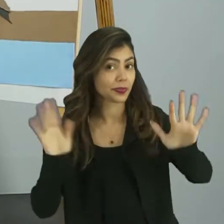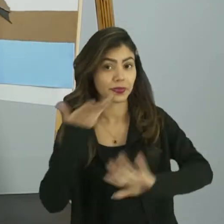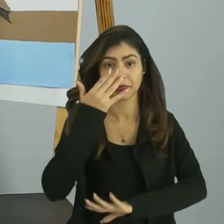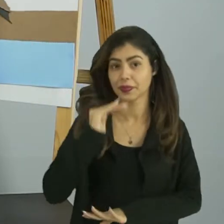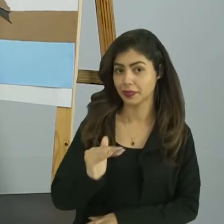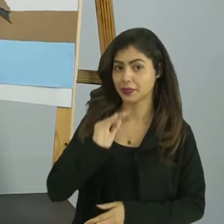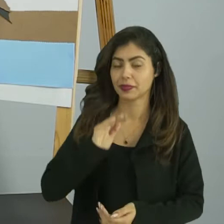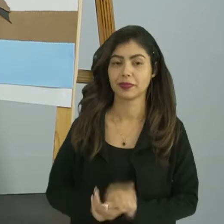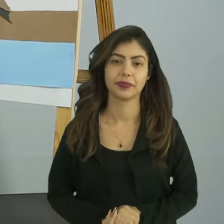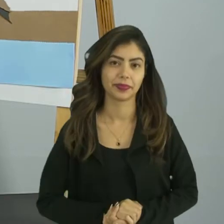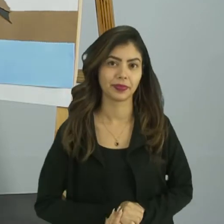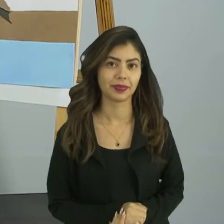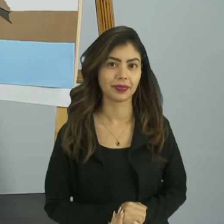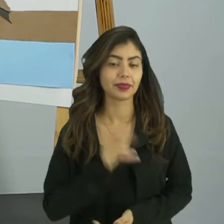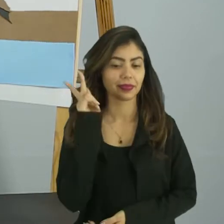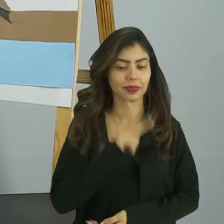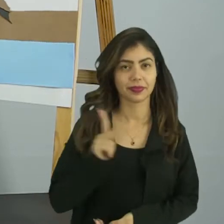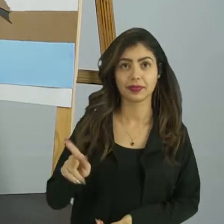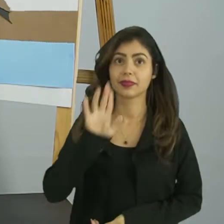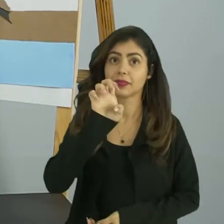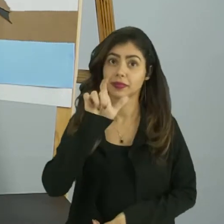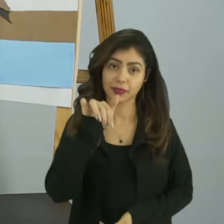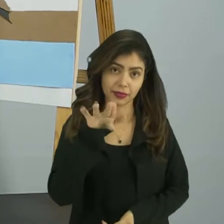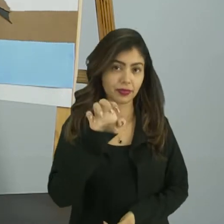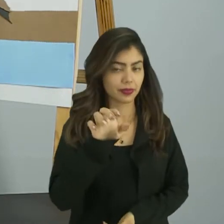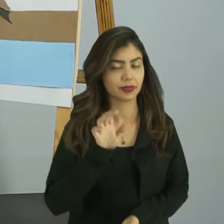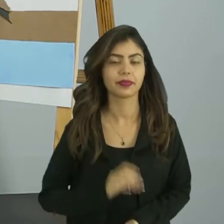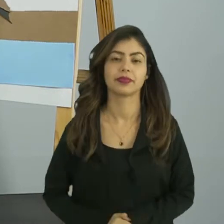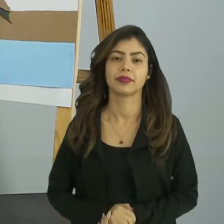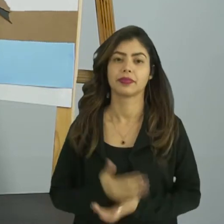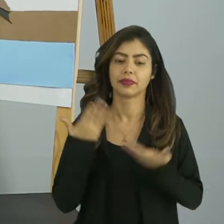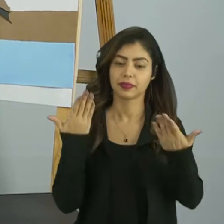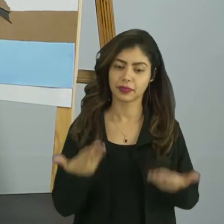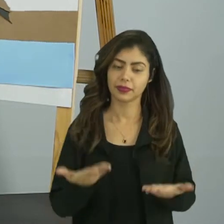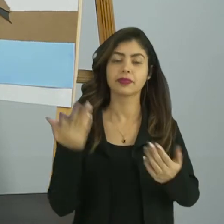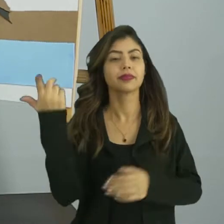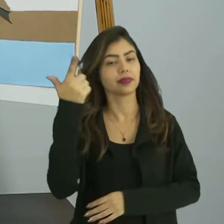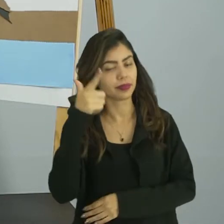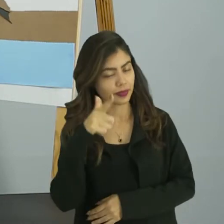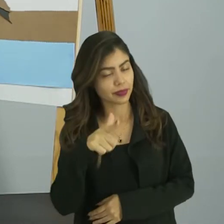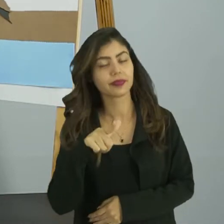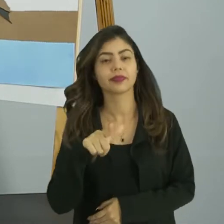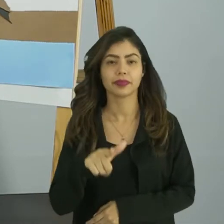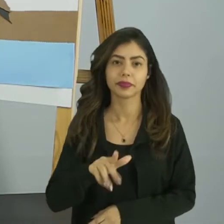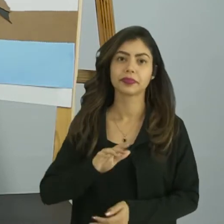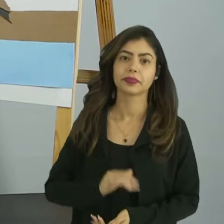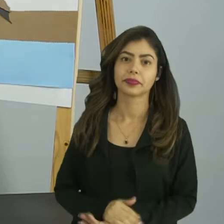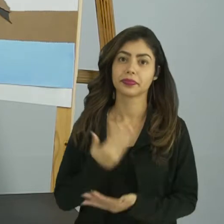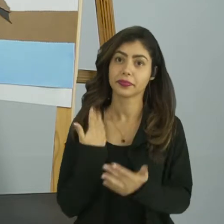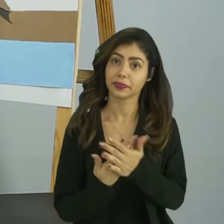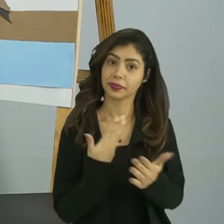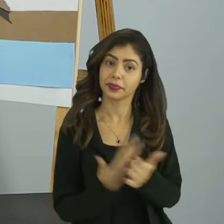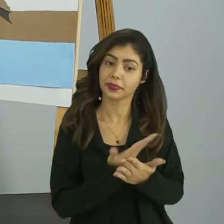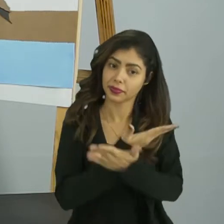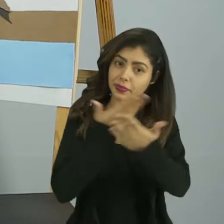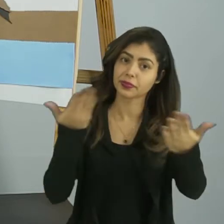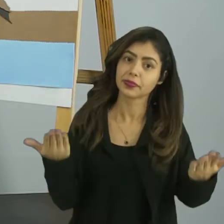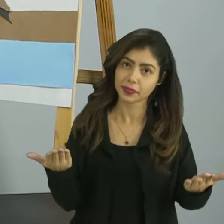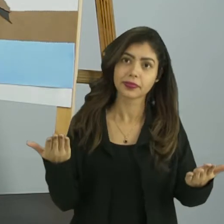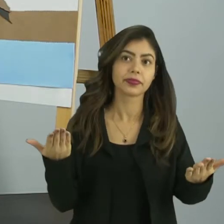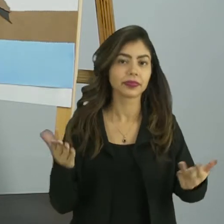Olá, crianças! Eu sou a professora Eliane e estou aqui novamente para estudar com